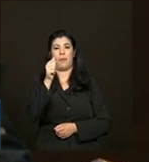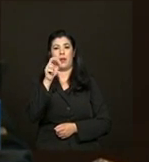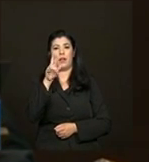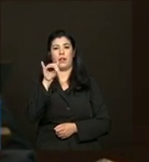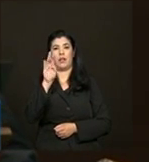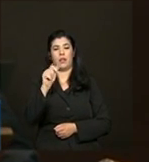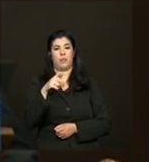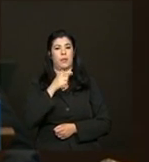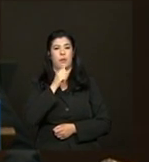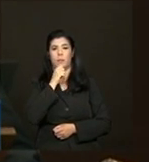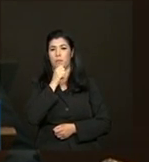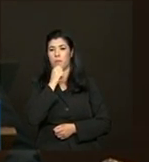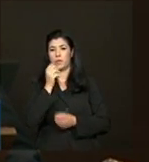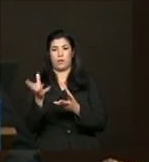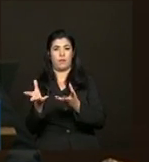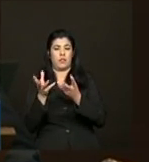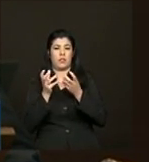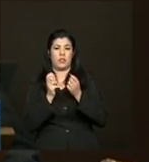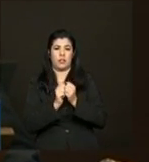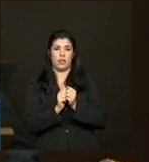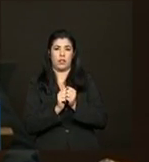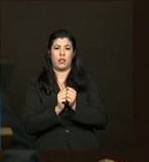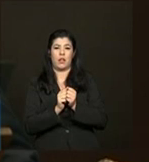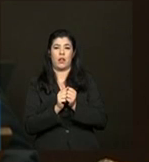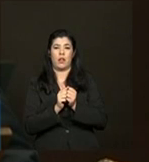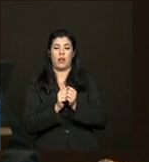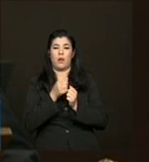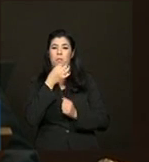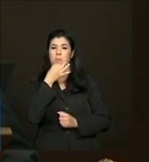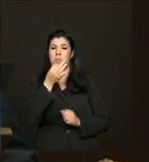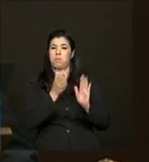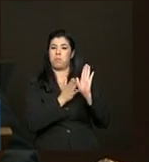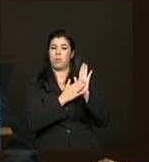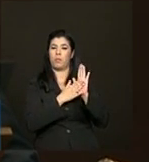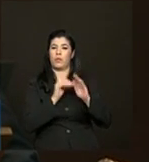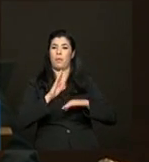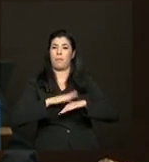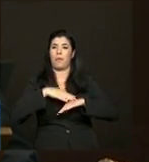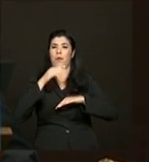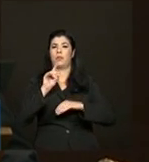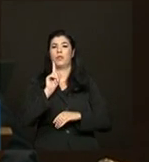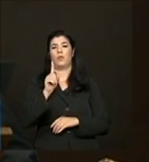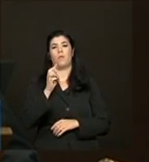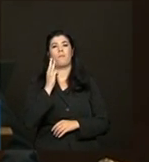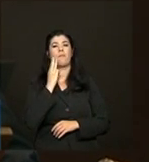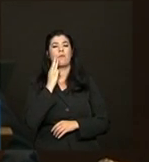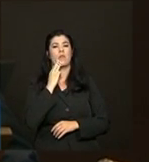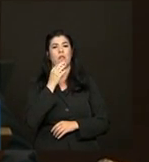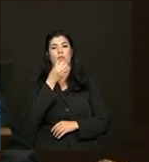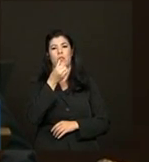que ofertarem para receita anual permitida valores superiores a